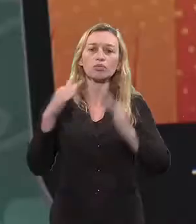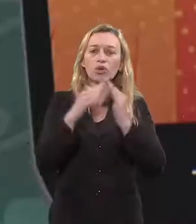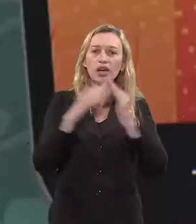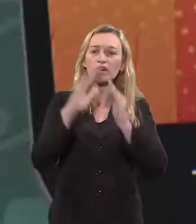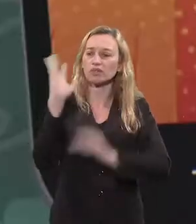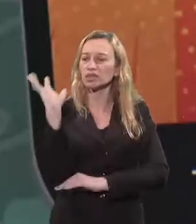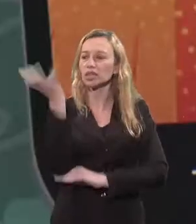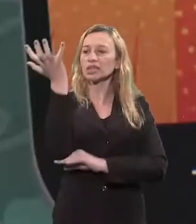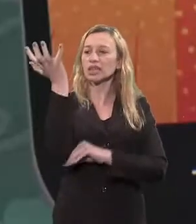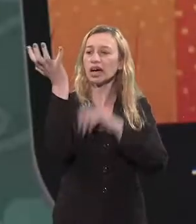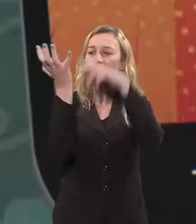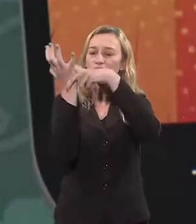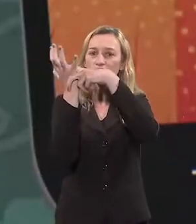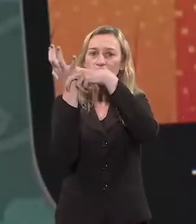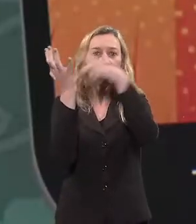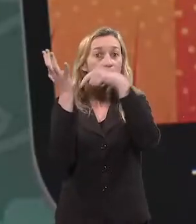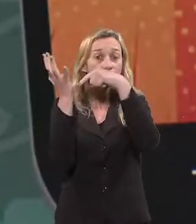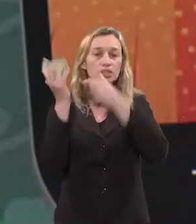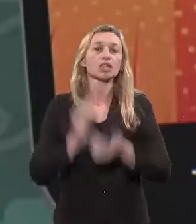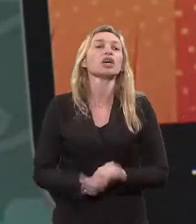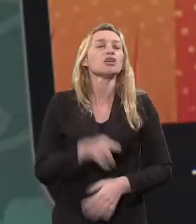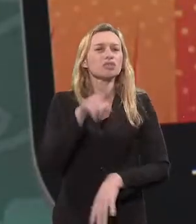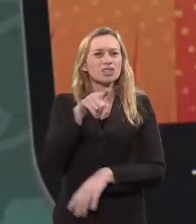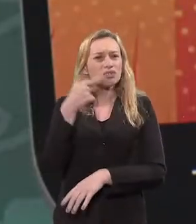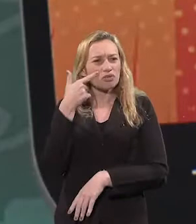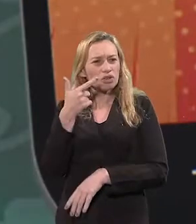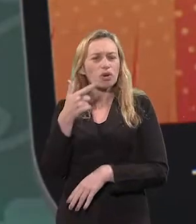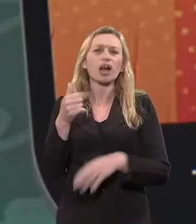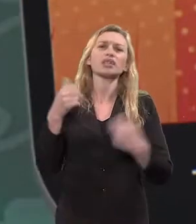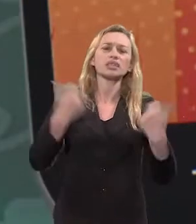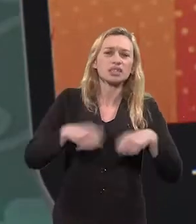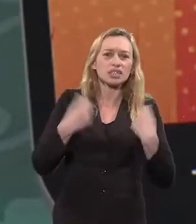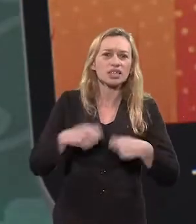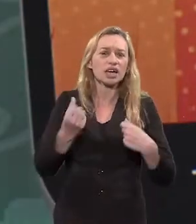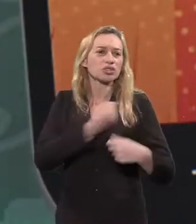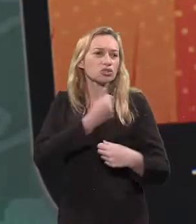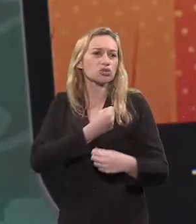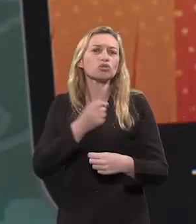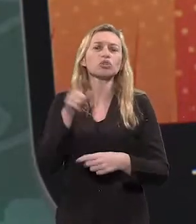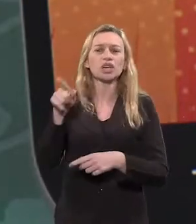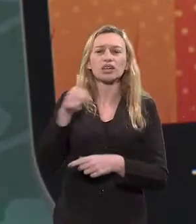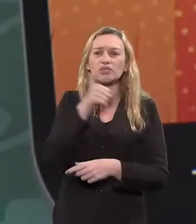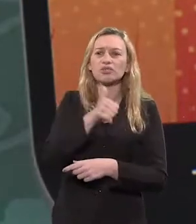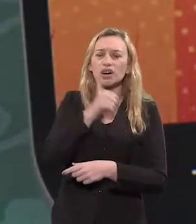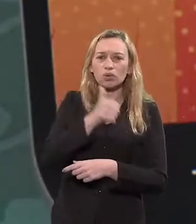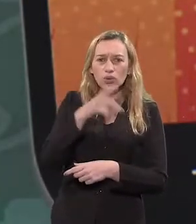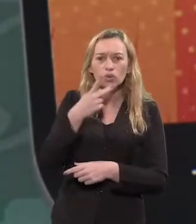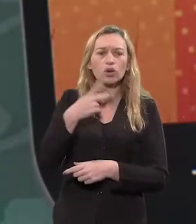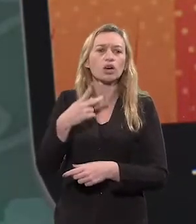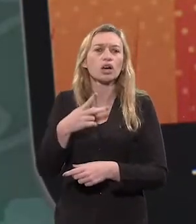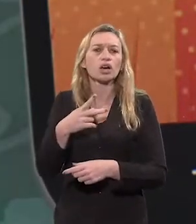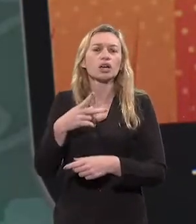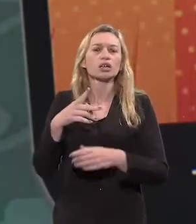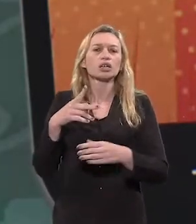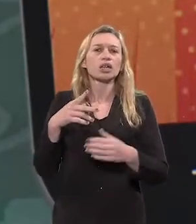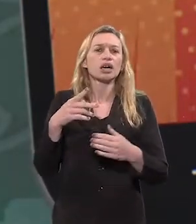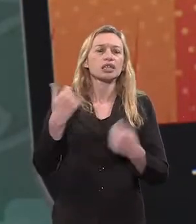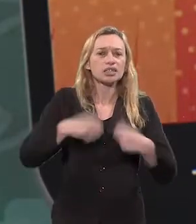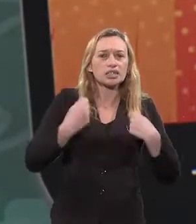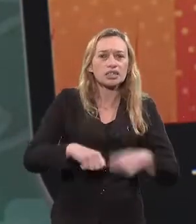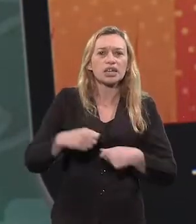Pois é o que você falou aqui, né, anteriormente, dessa necessidade desses dados, e ela falou agora no final desse morador, né, de